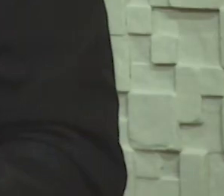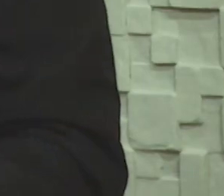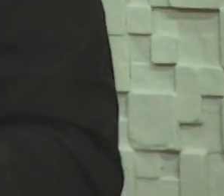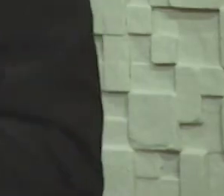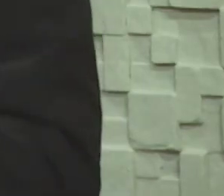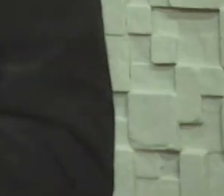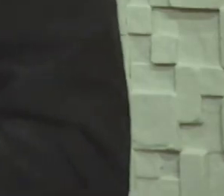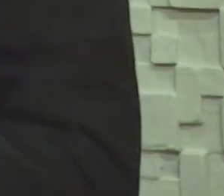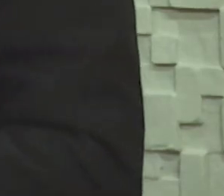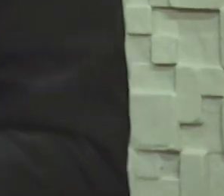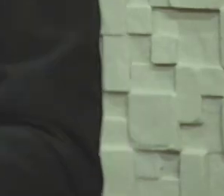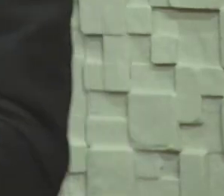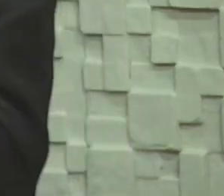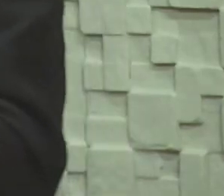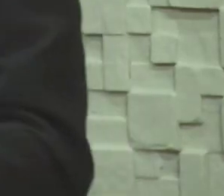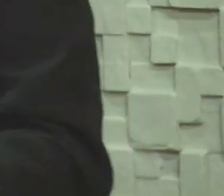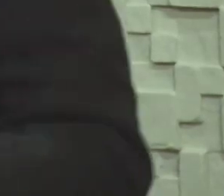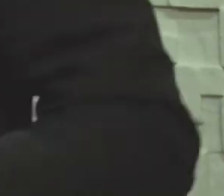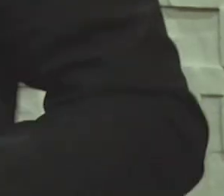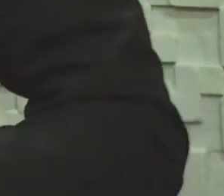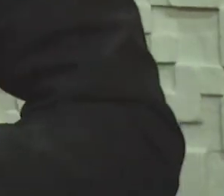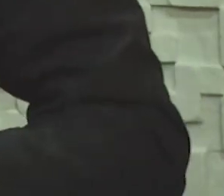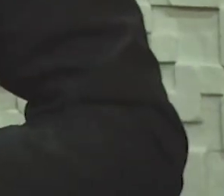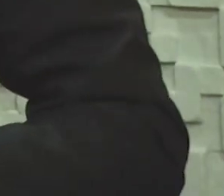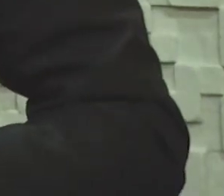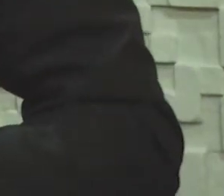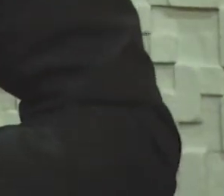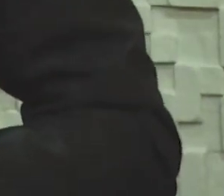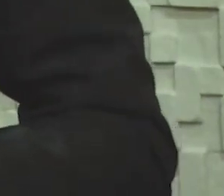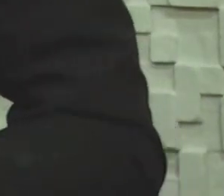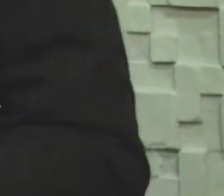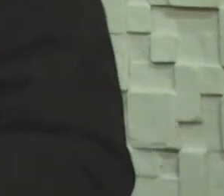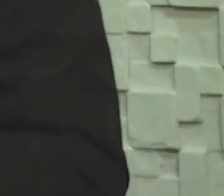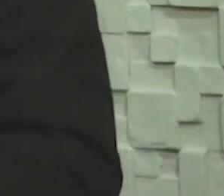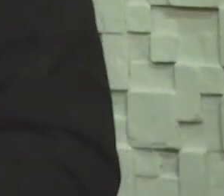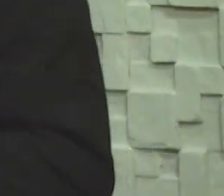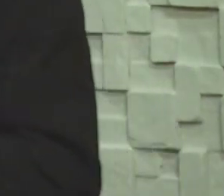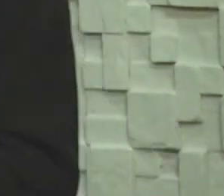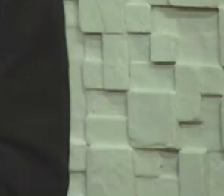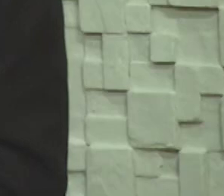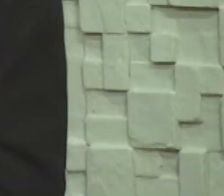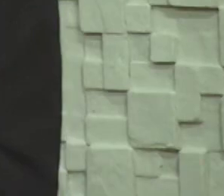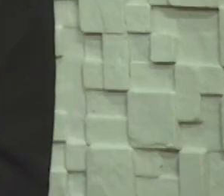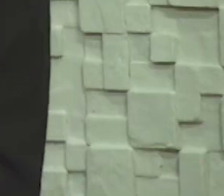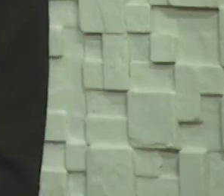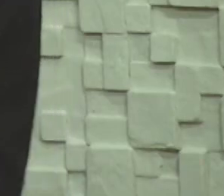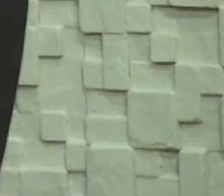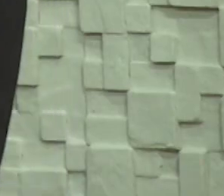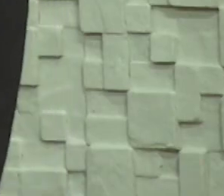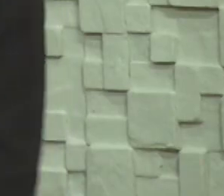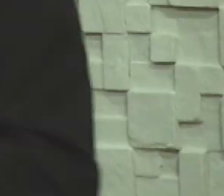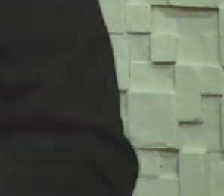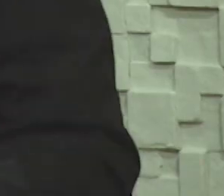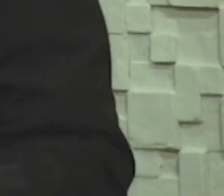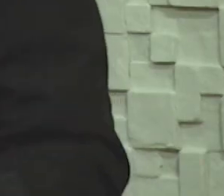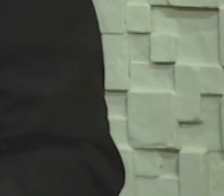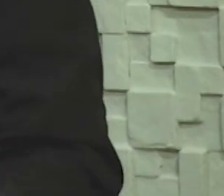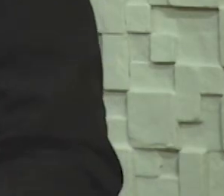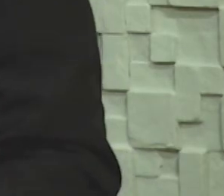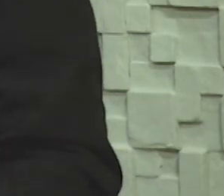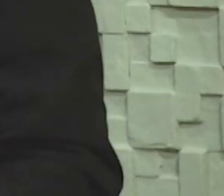os sinais da casa quem nos acompanha pelas mídias sociais bem-vindo